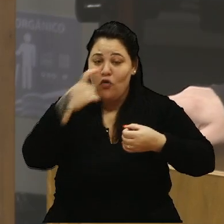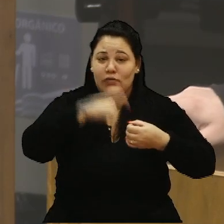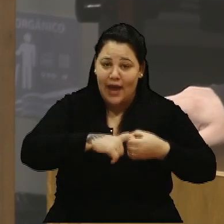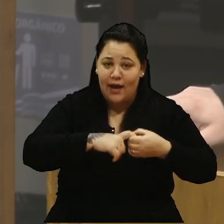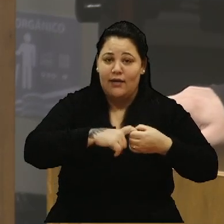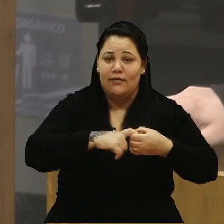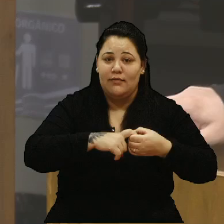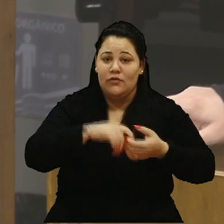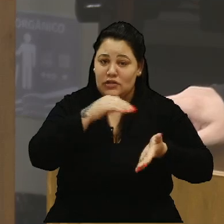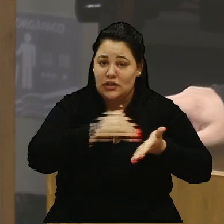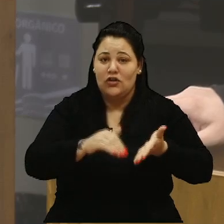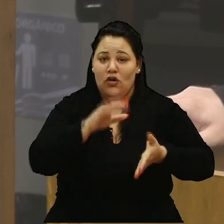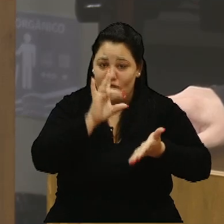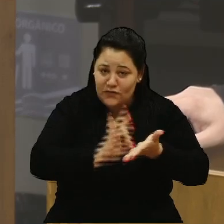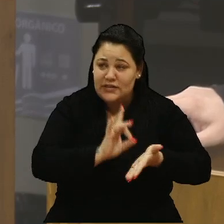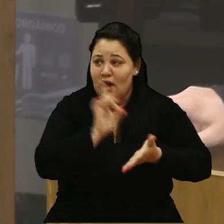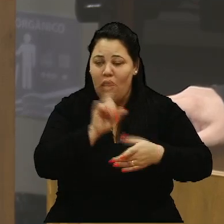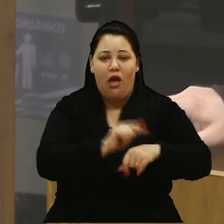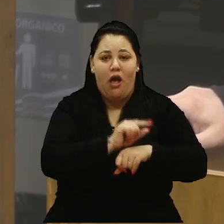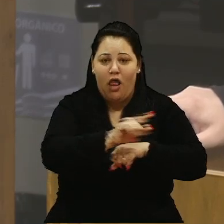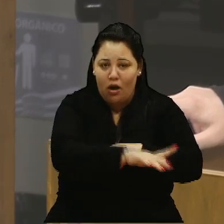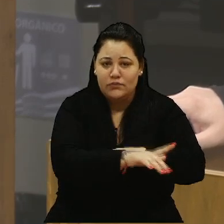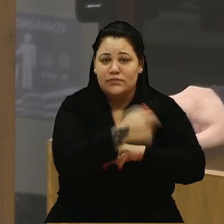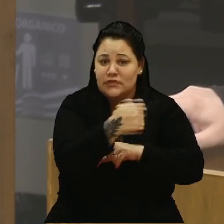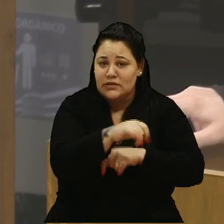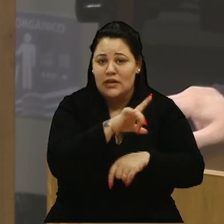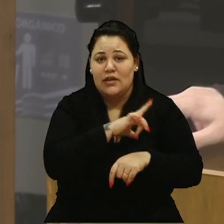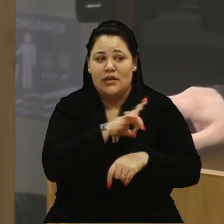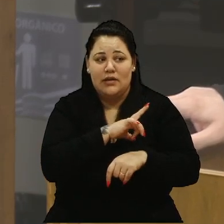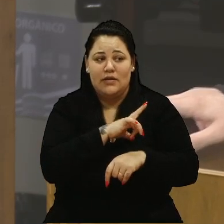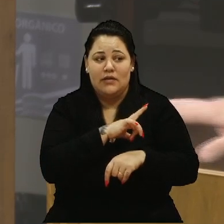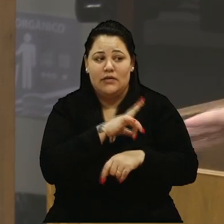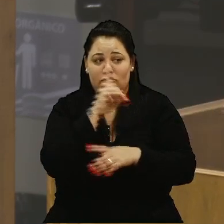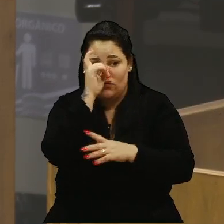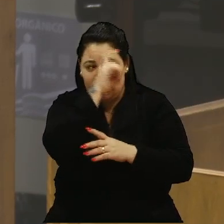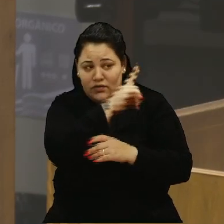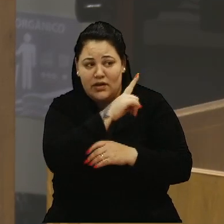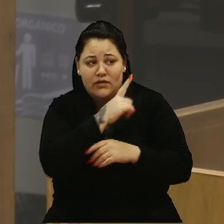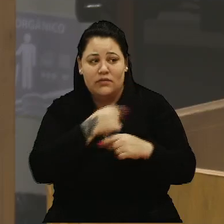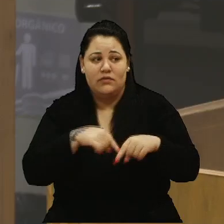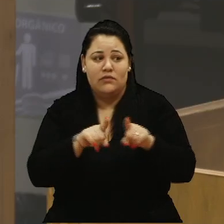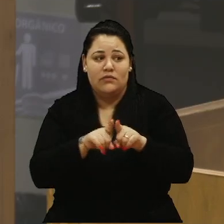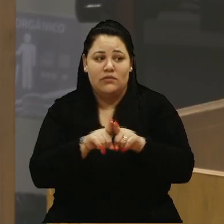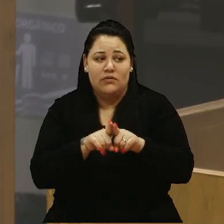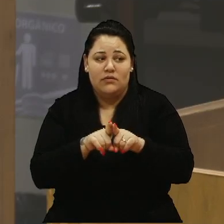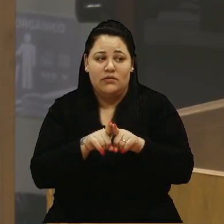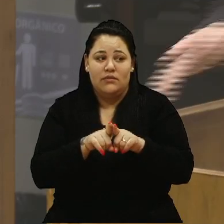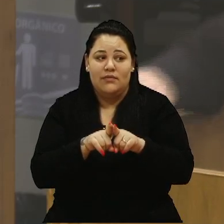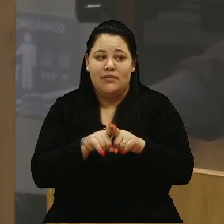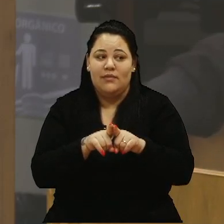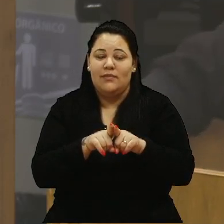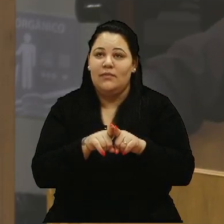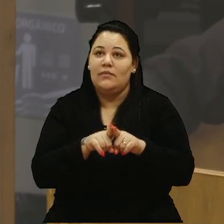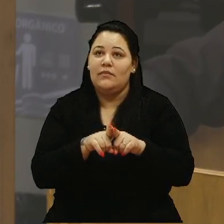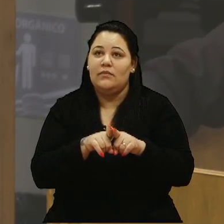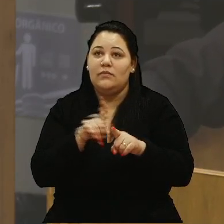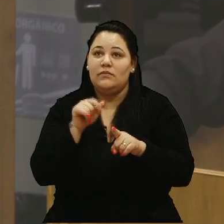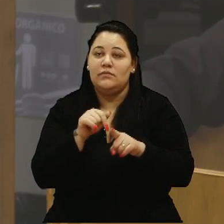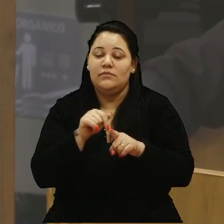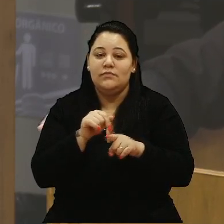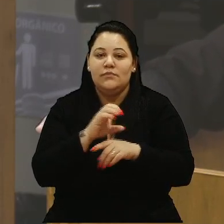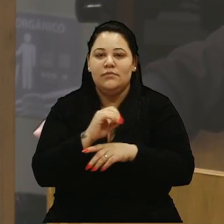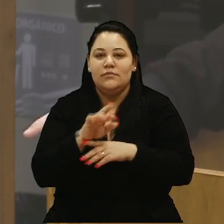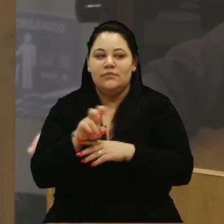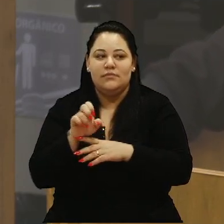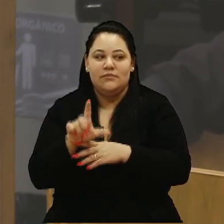Galópolis. Galópolis já hoje tem dificuldades em razão da reforma da UBS e se encontra sem um cartório para registro civil e também para